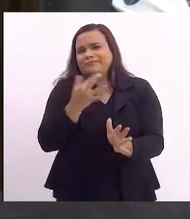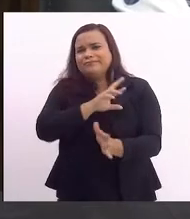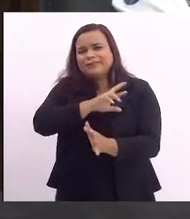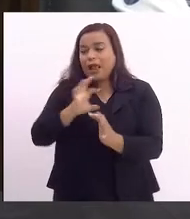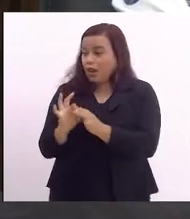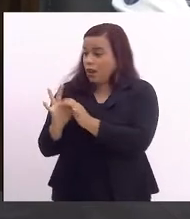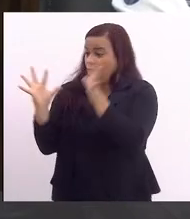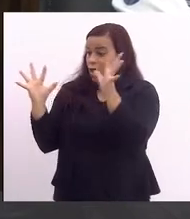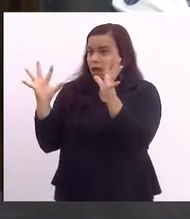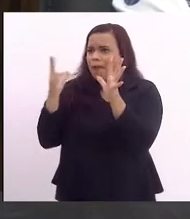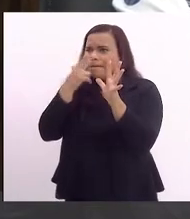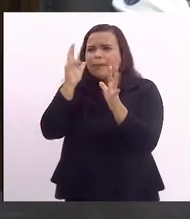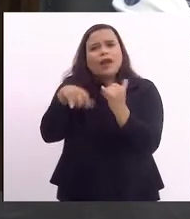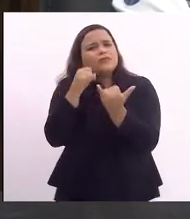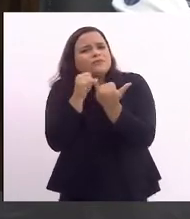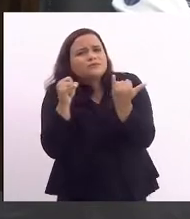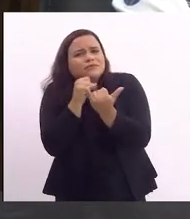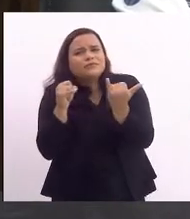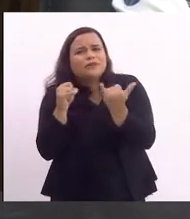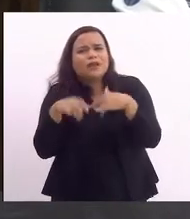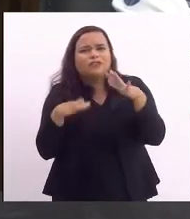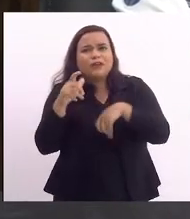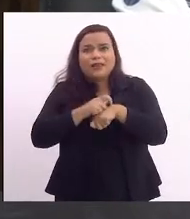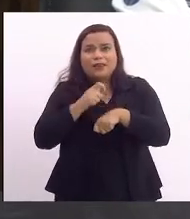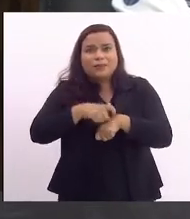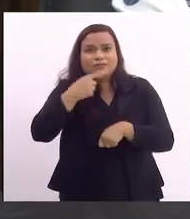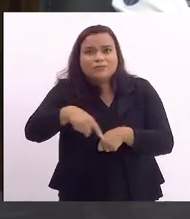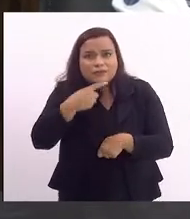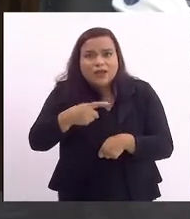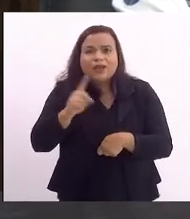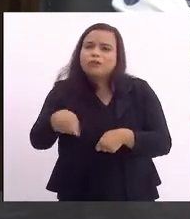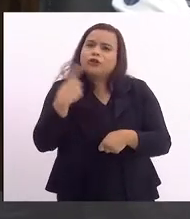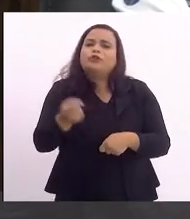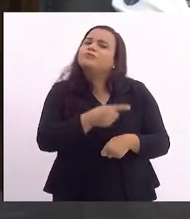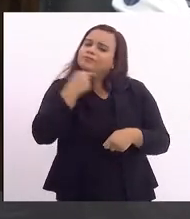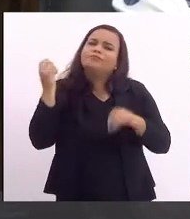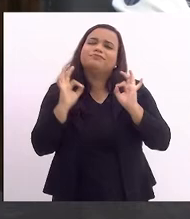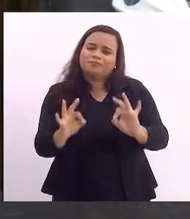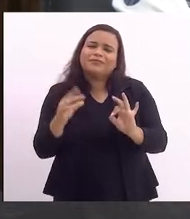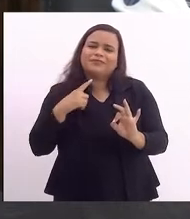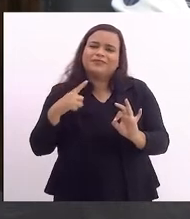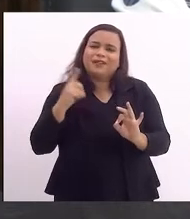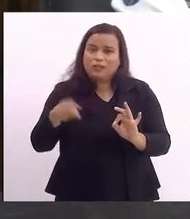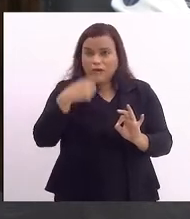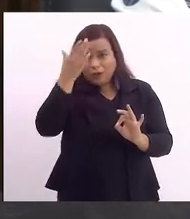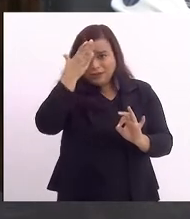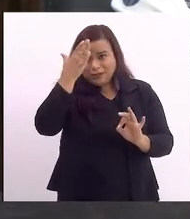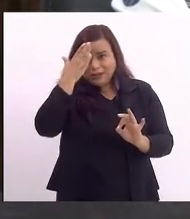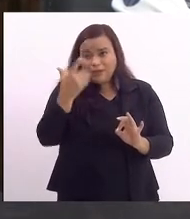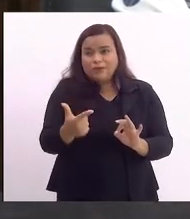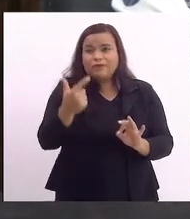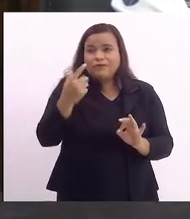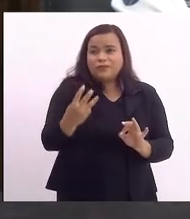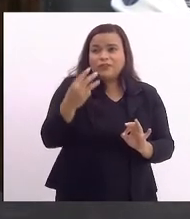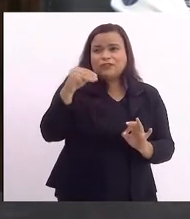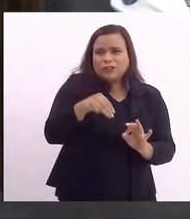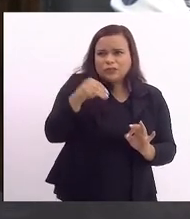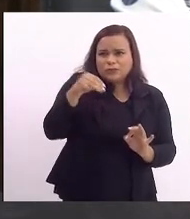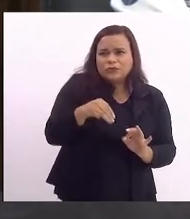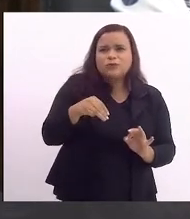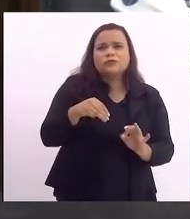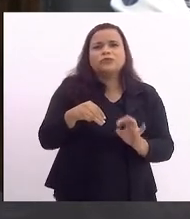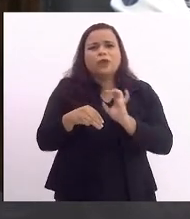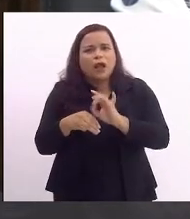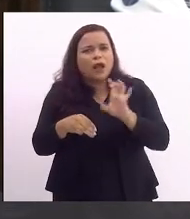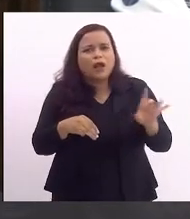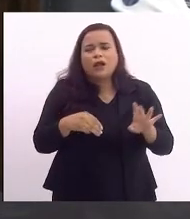porque quando não dá tempo, a gente está morrendo. E a gente sabe que não dá tempo a cada 23 minutos e cada vez menos.